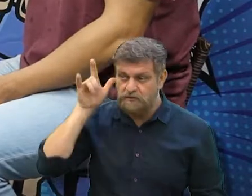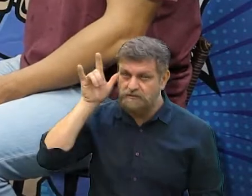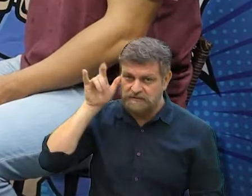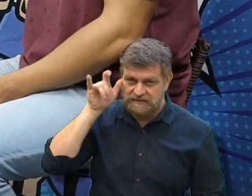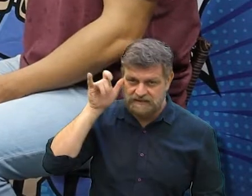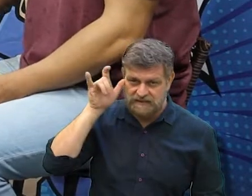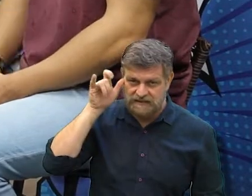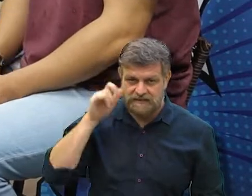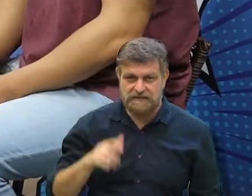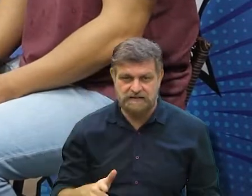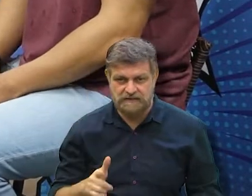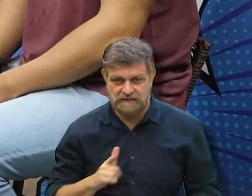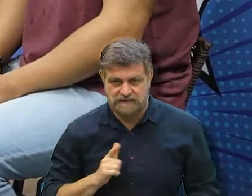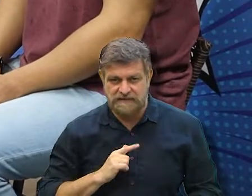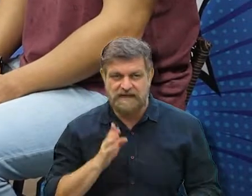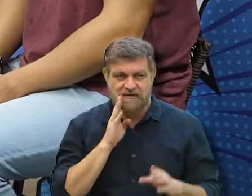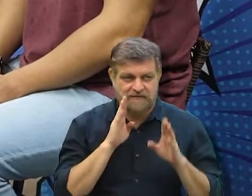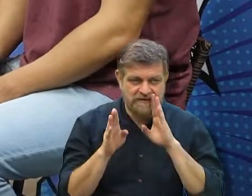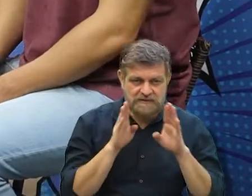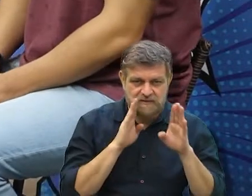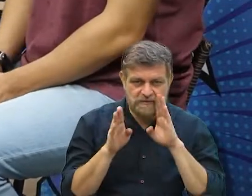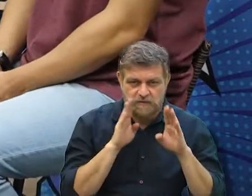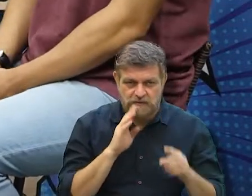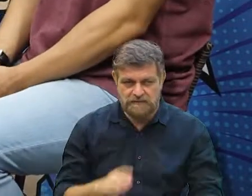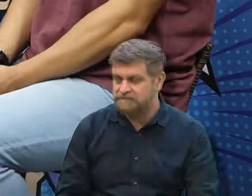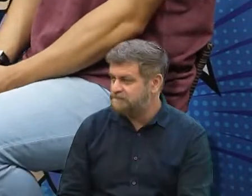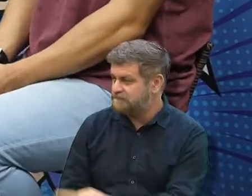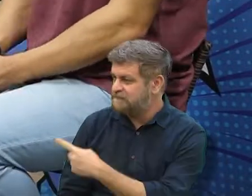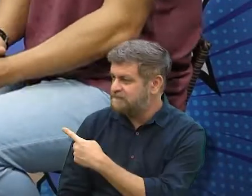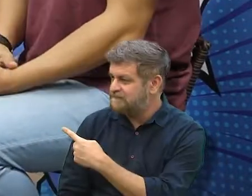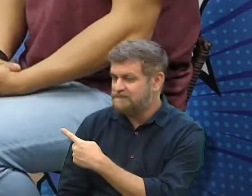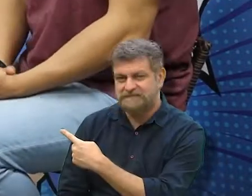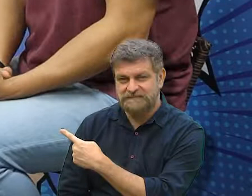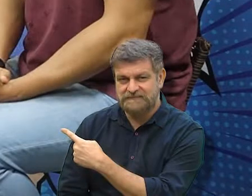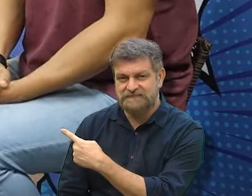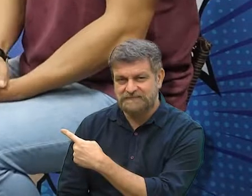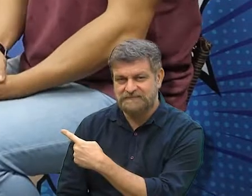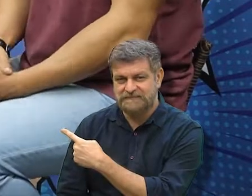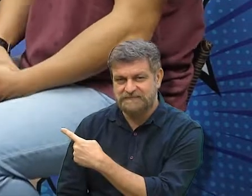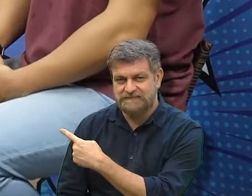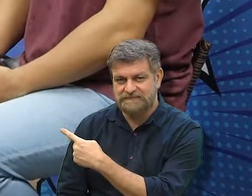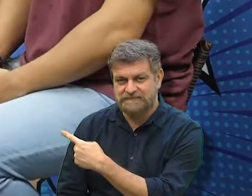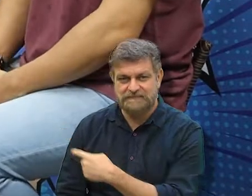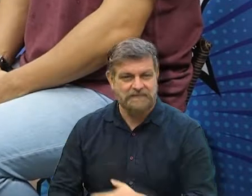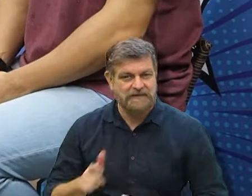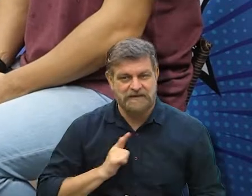Saci em Nova York? Vai ter Saci em Nova York, não vai ser um.